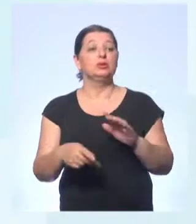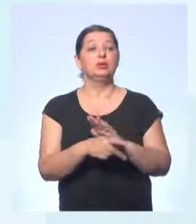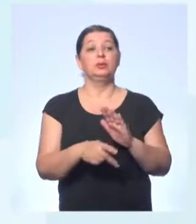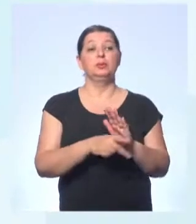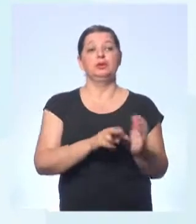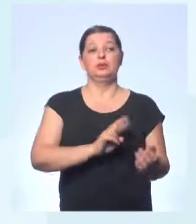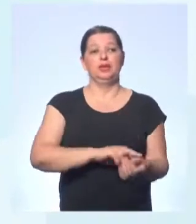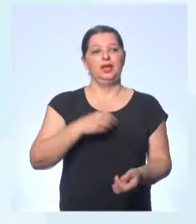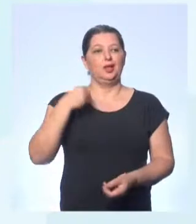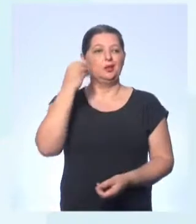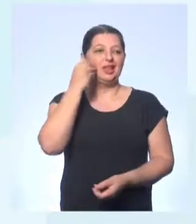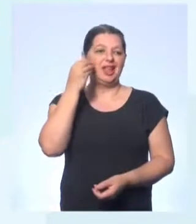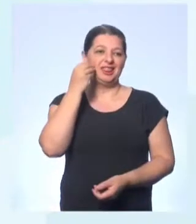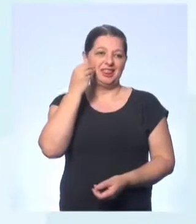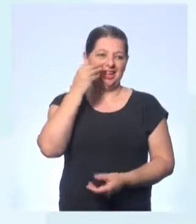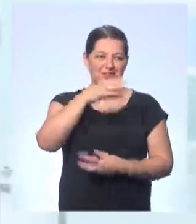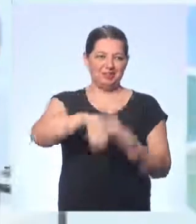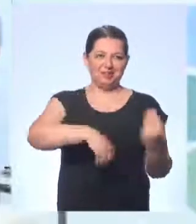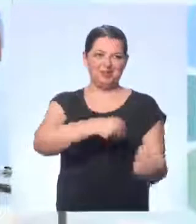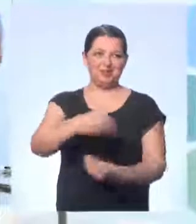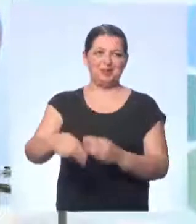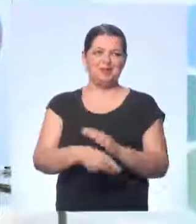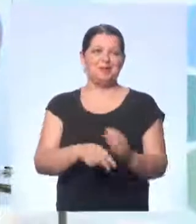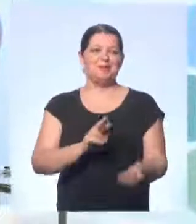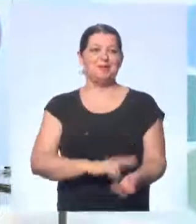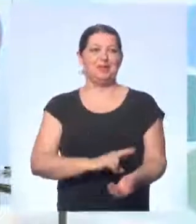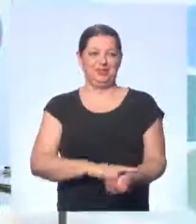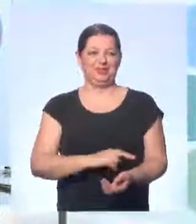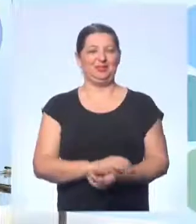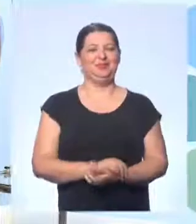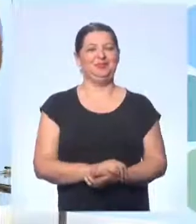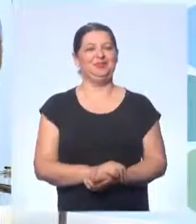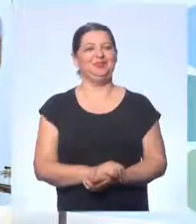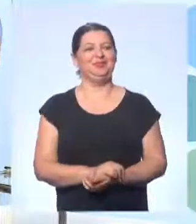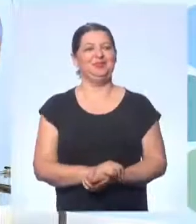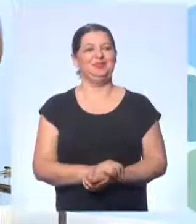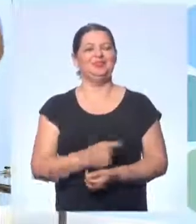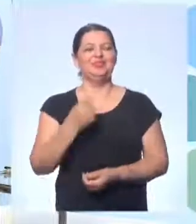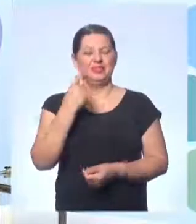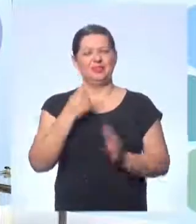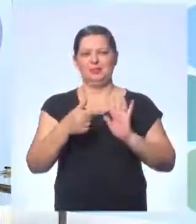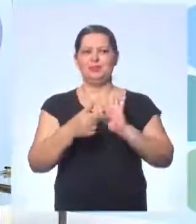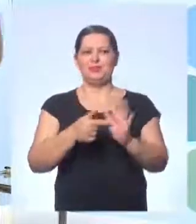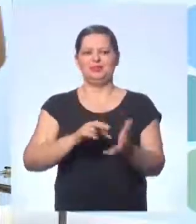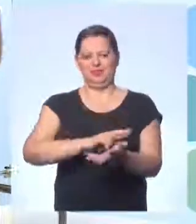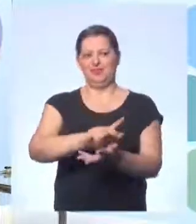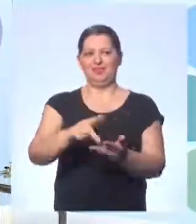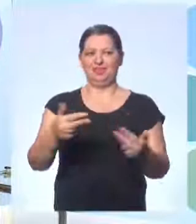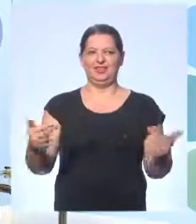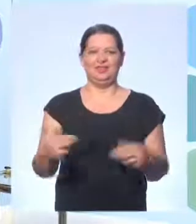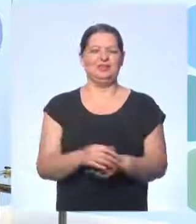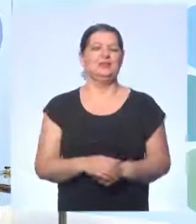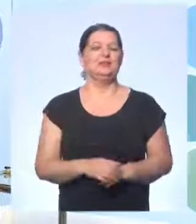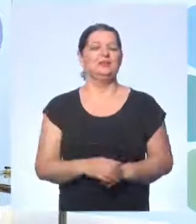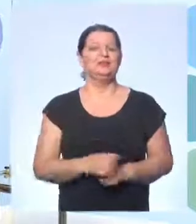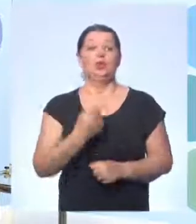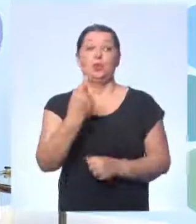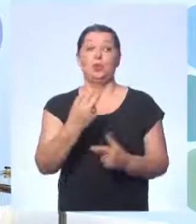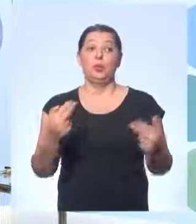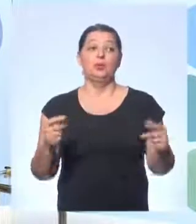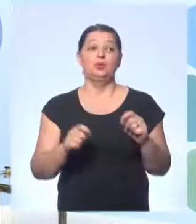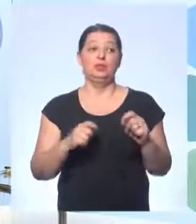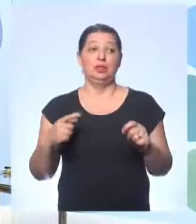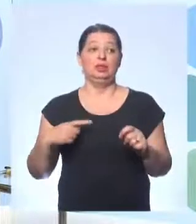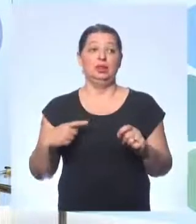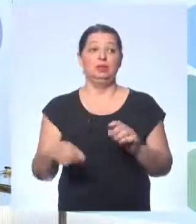né? Eu vou tentar fazer um polirritmo aqui para vocês verem e vou mostrar, aliás, eu vou mostrar várias coisas. Então, uma coisa, nós temos